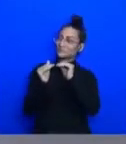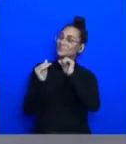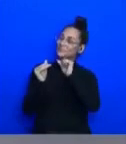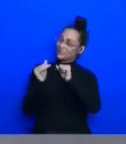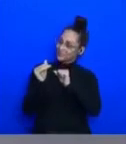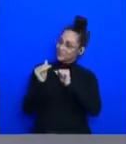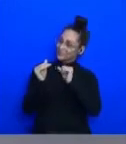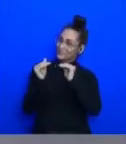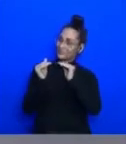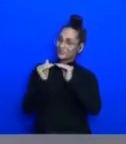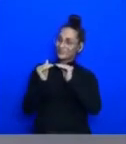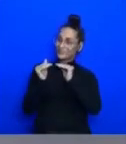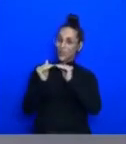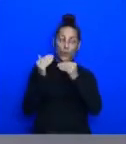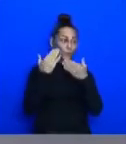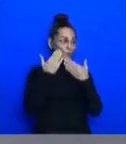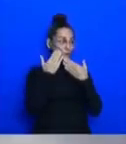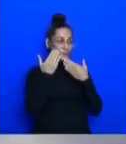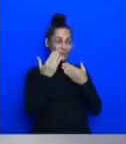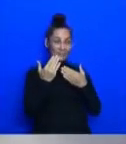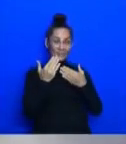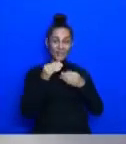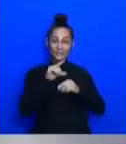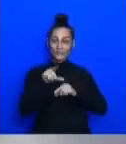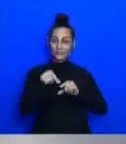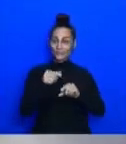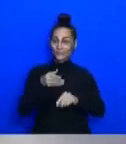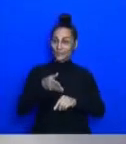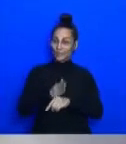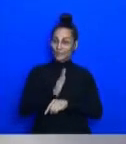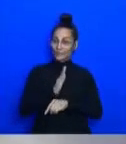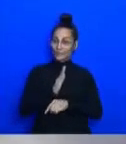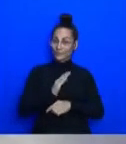confirmo. Sim, confirmo. Obrigado. Sorteio validado.